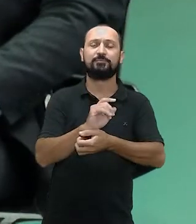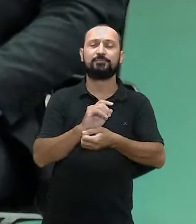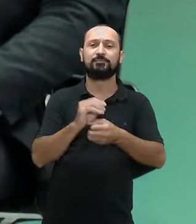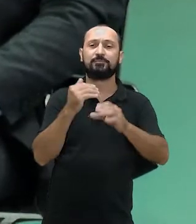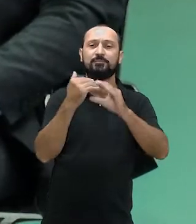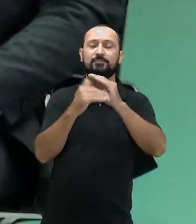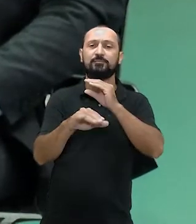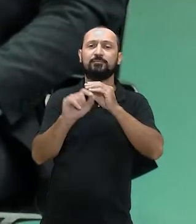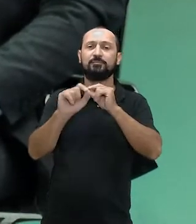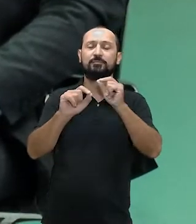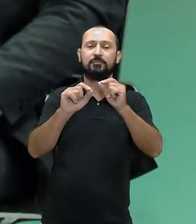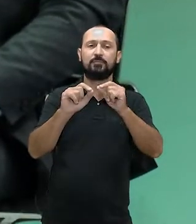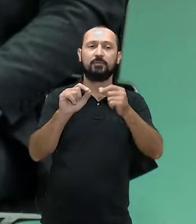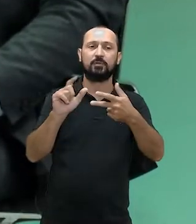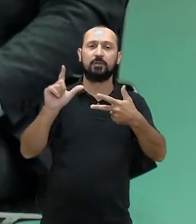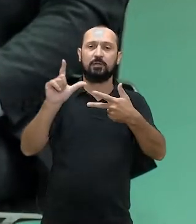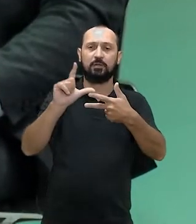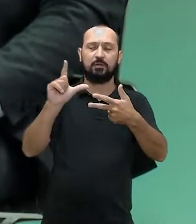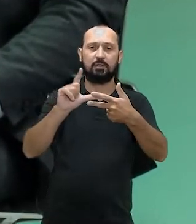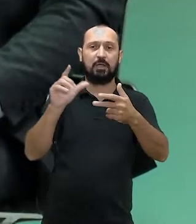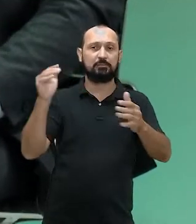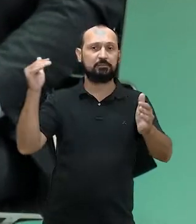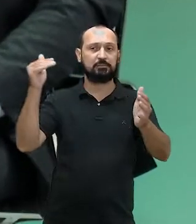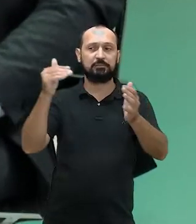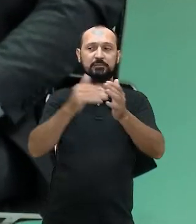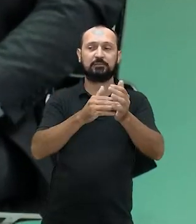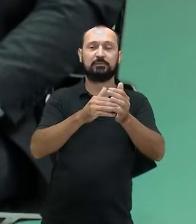enviada pelo Poder Legislativo até